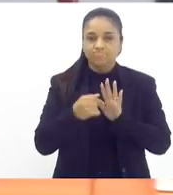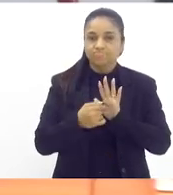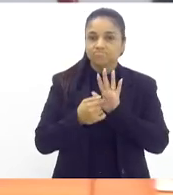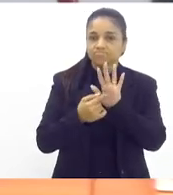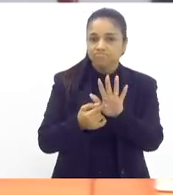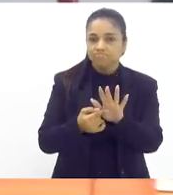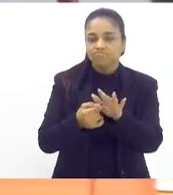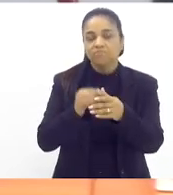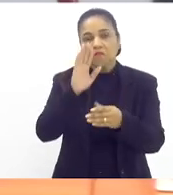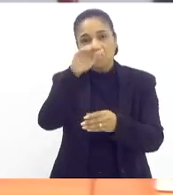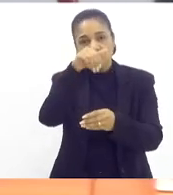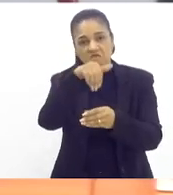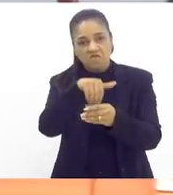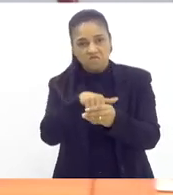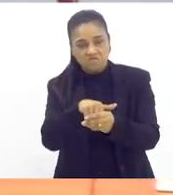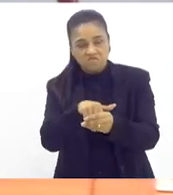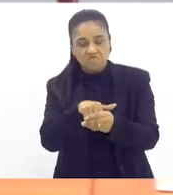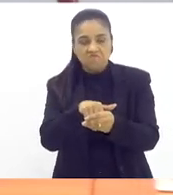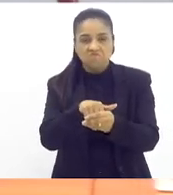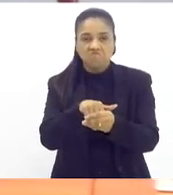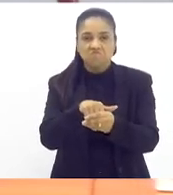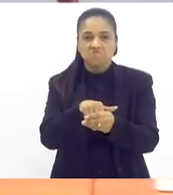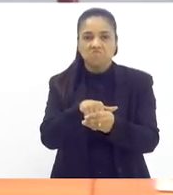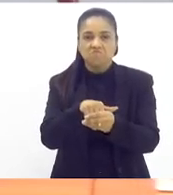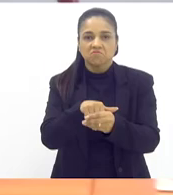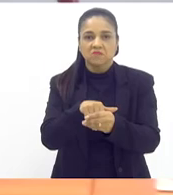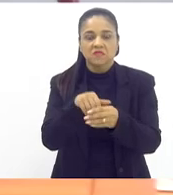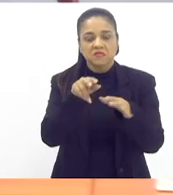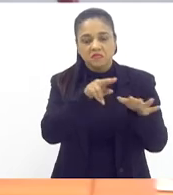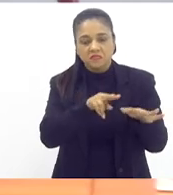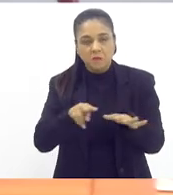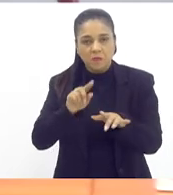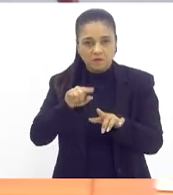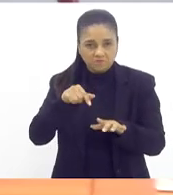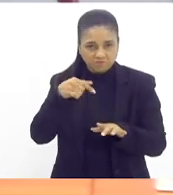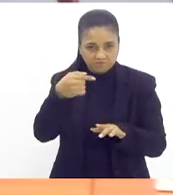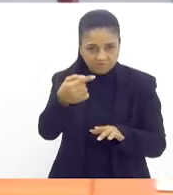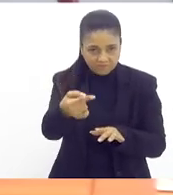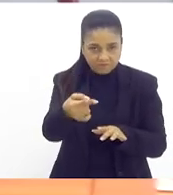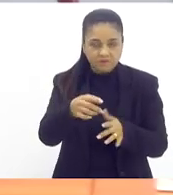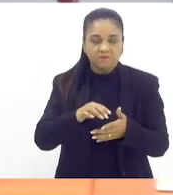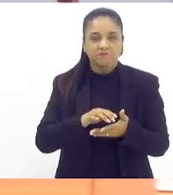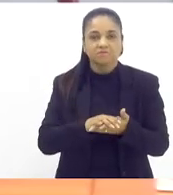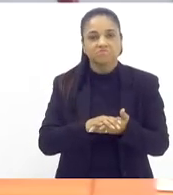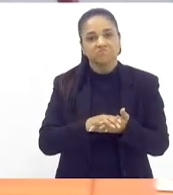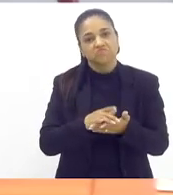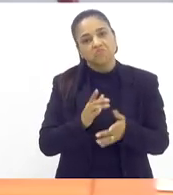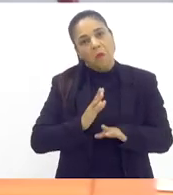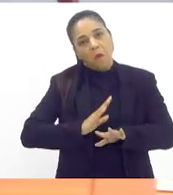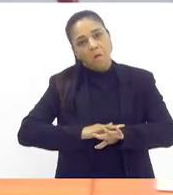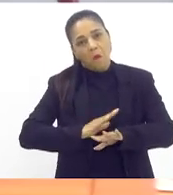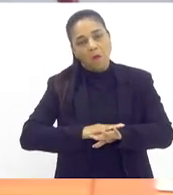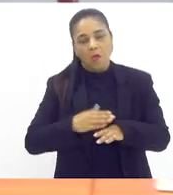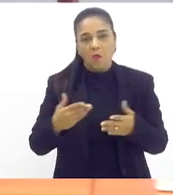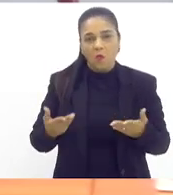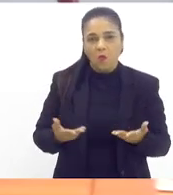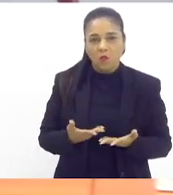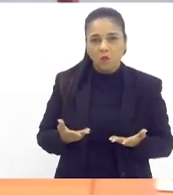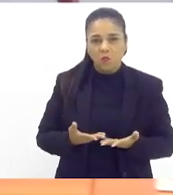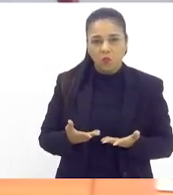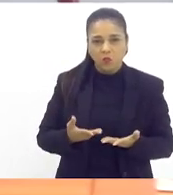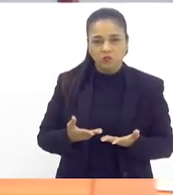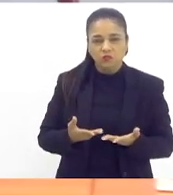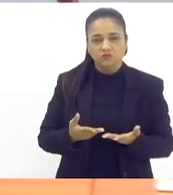que vá para a votação semana que vem, então acho que não tem momento mais oportuno para que